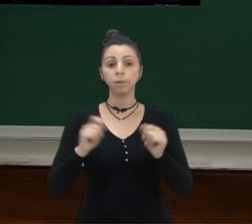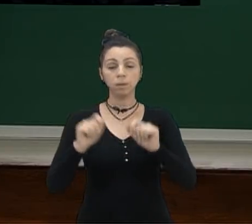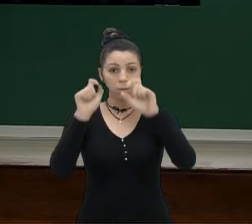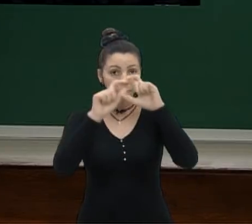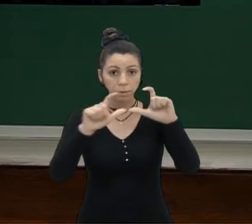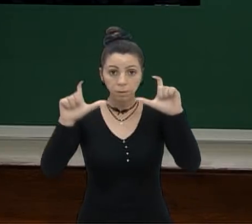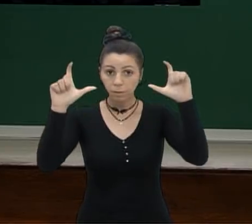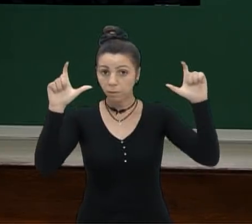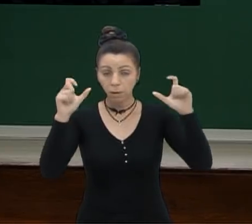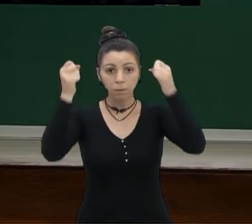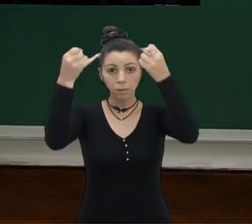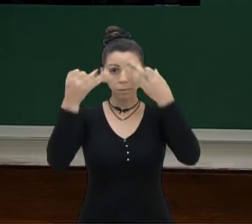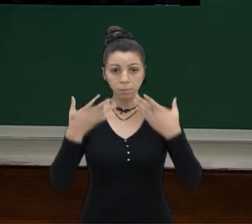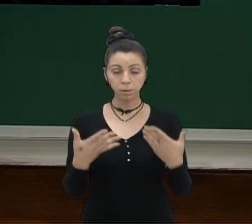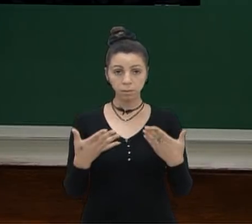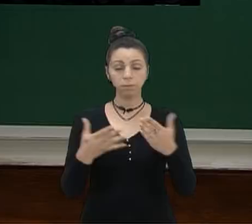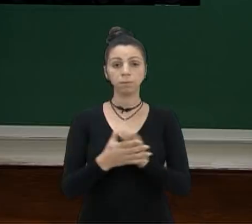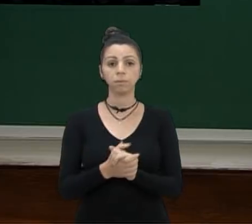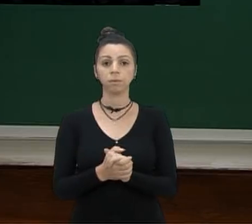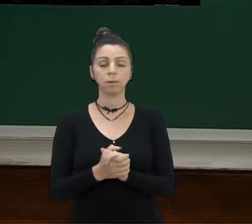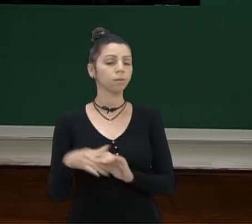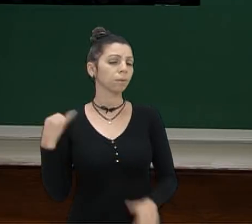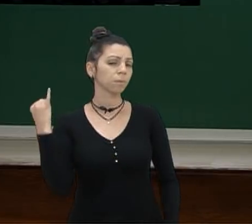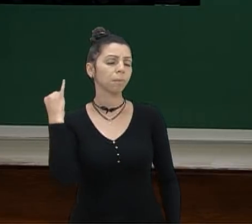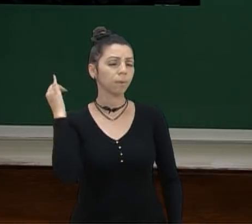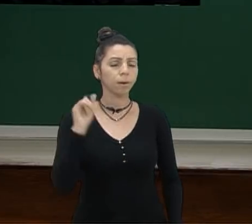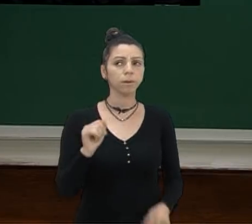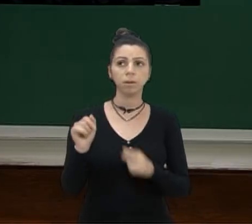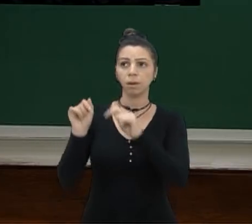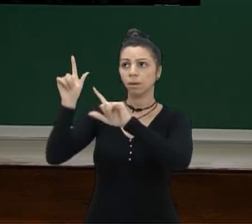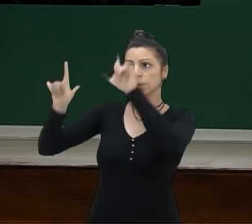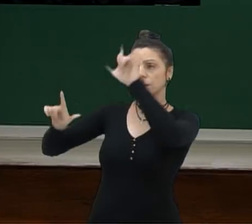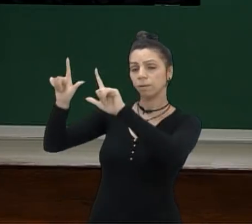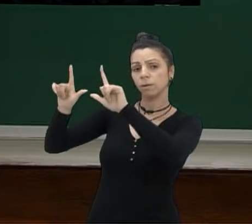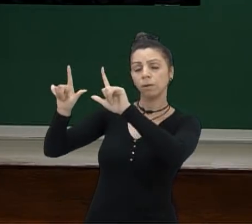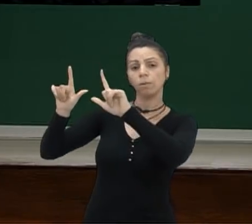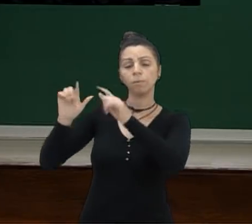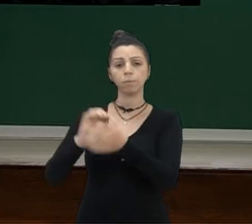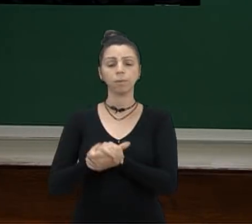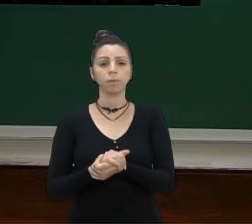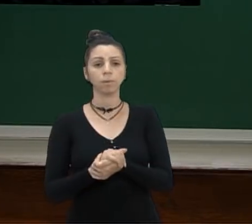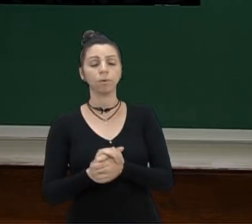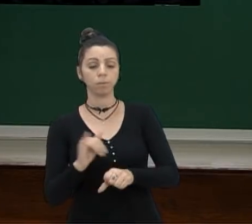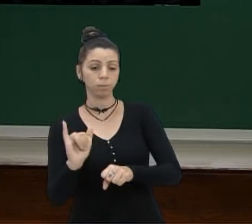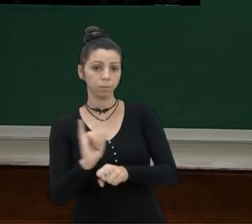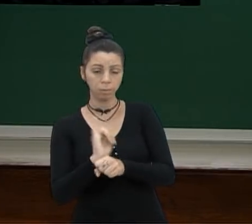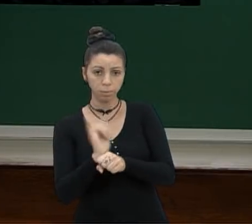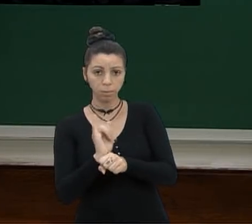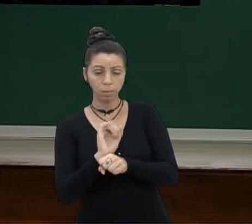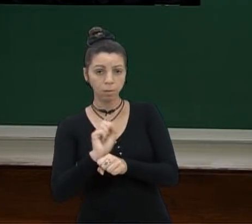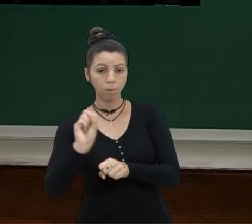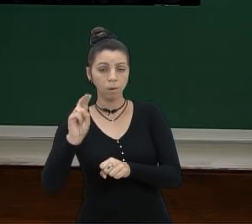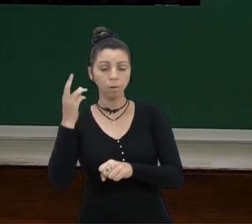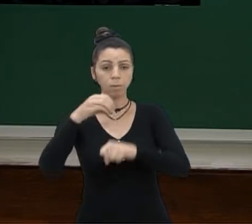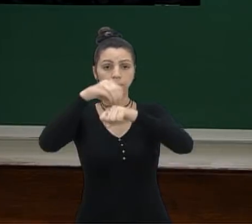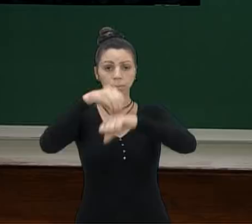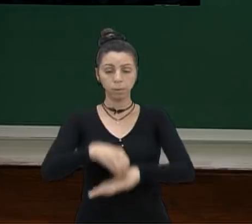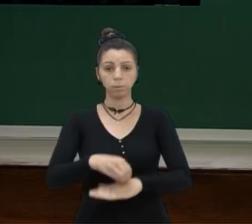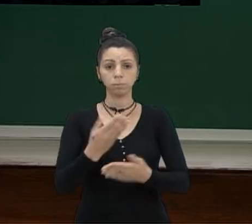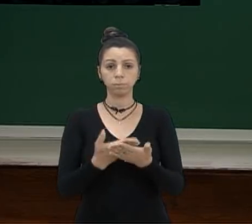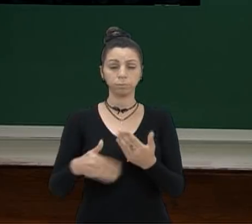professor Fabiano. E não importa se você está assistindo na televisão, no canal aberto, no canal do YouTube ou no aplicativo Aula